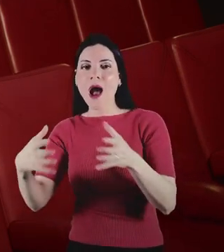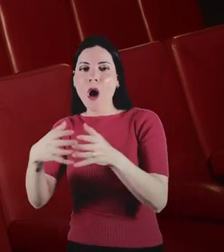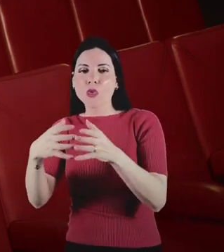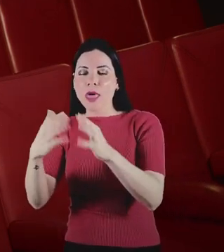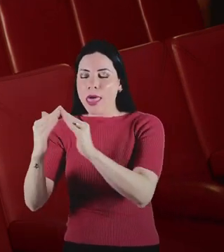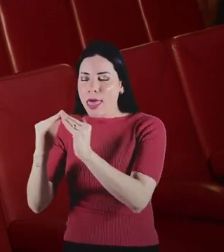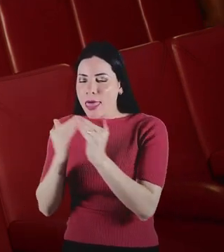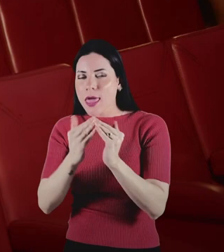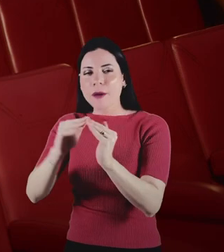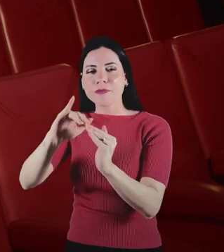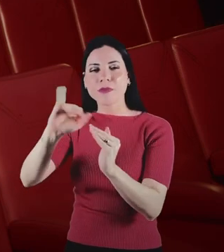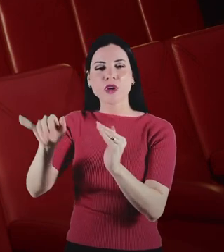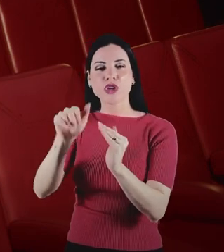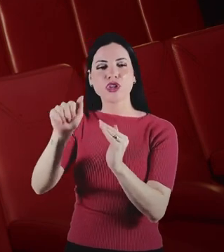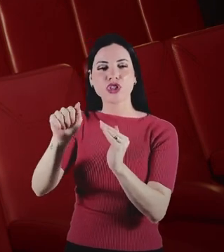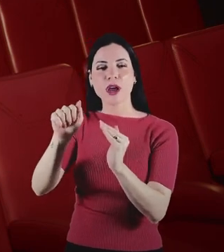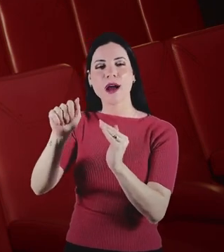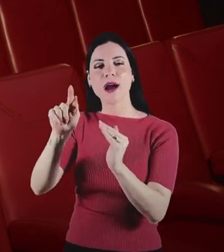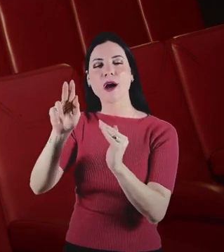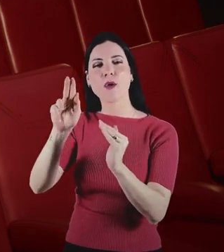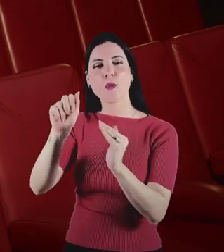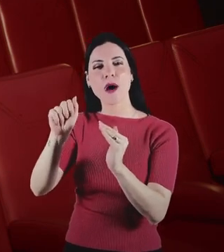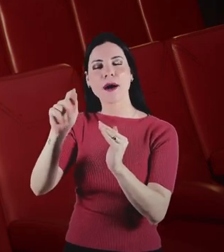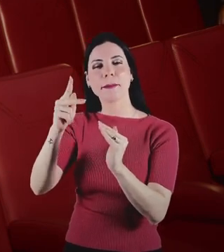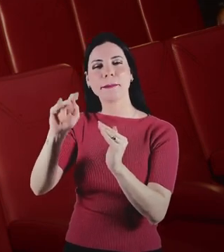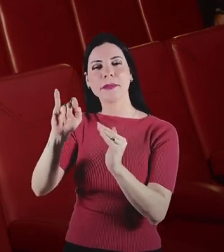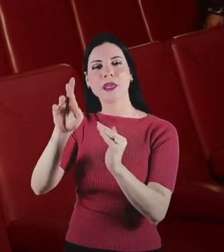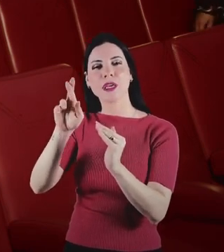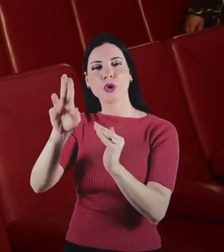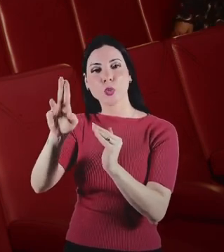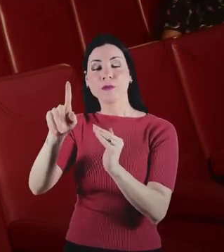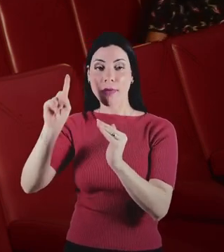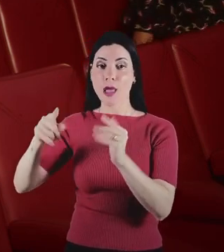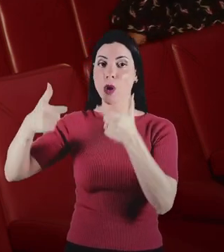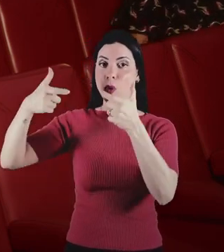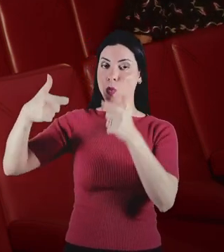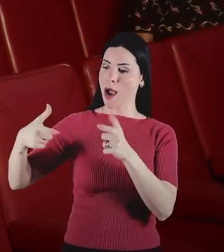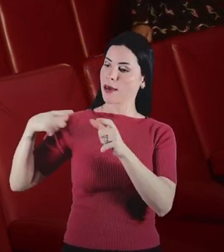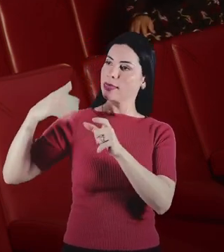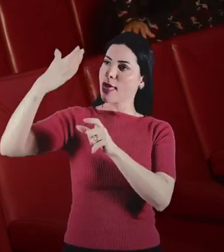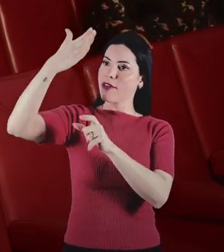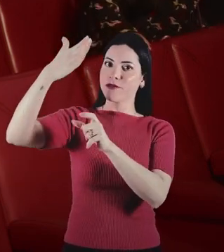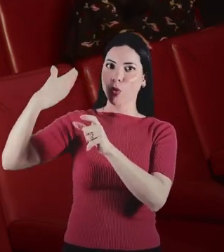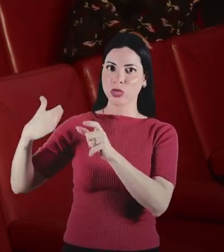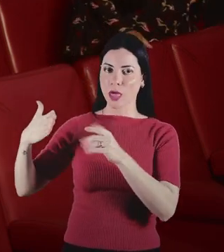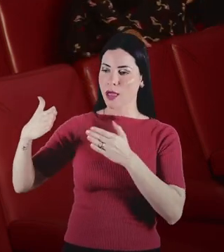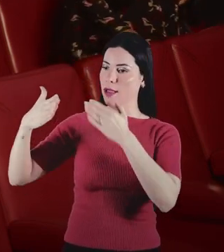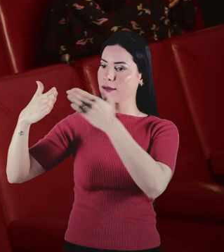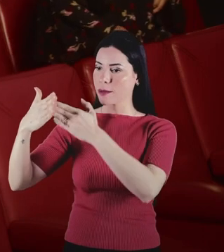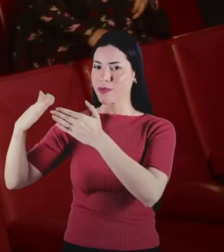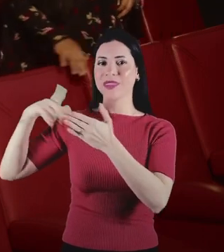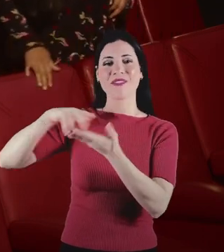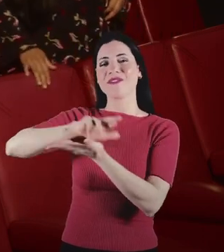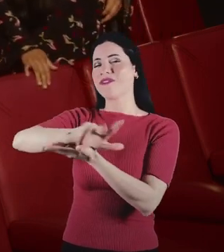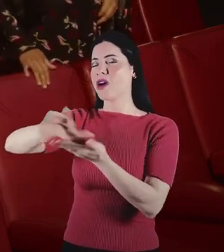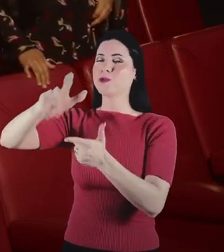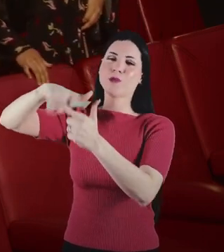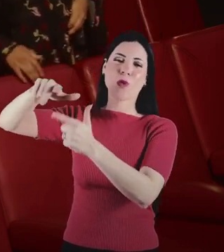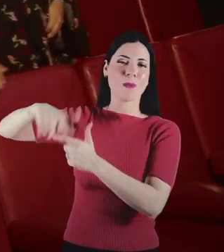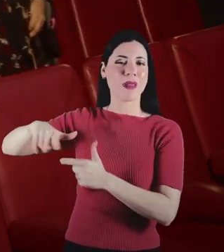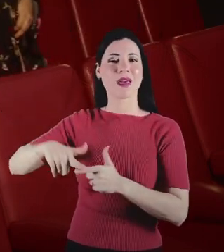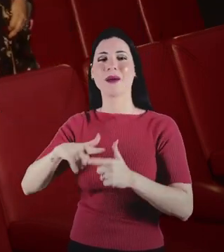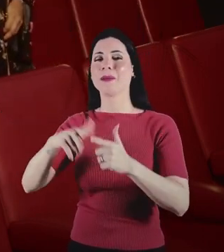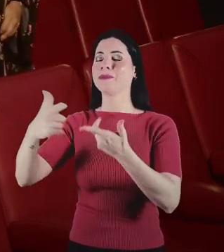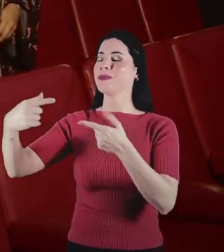Jaguapiru. E a aldeia lá é um lugar assim, de fronteira, né, onde existem, né, problemas assim,